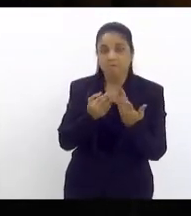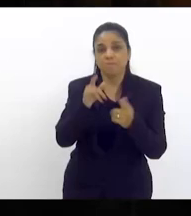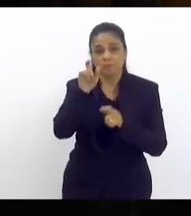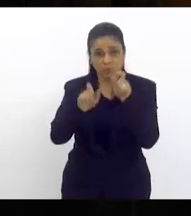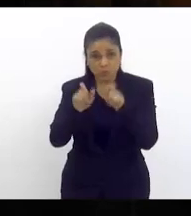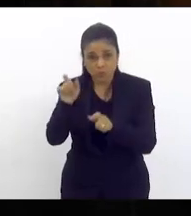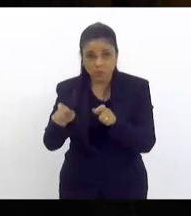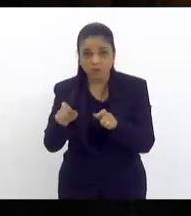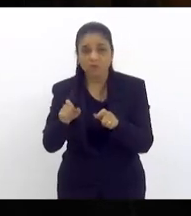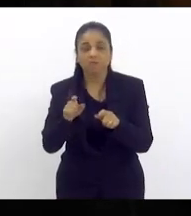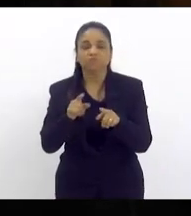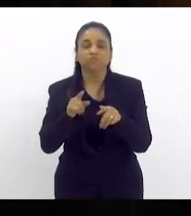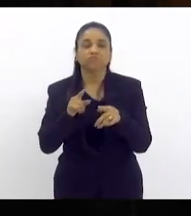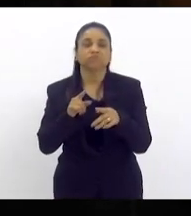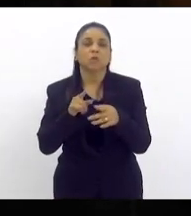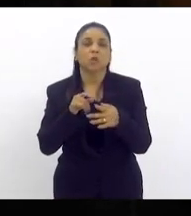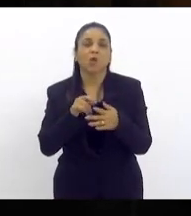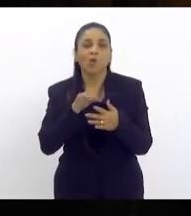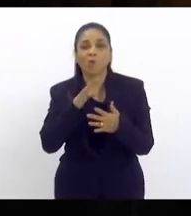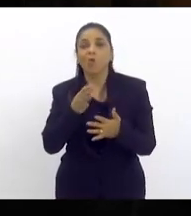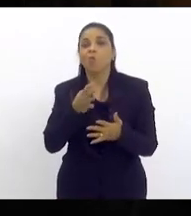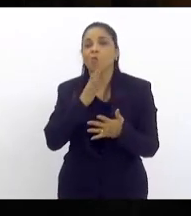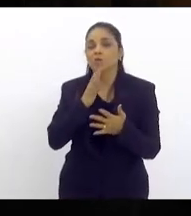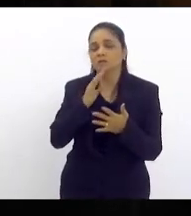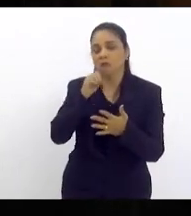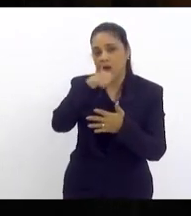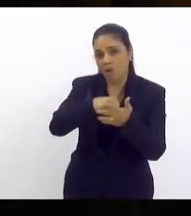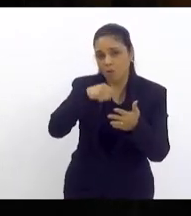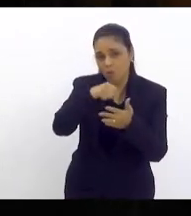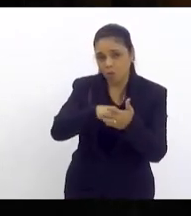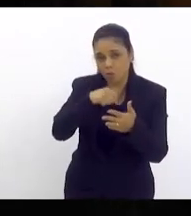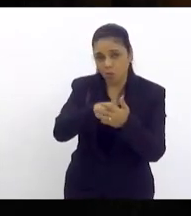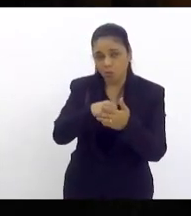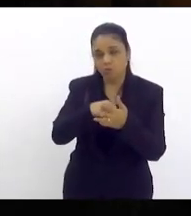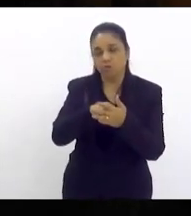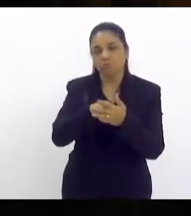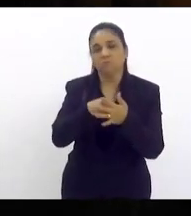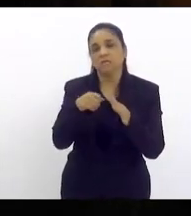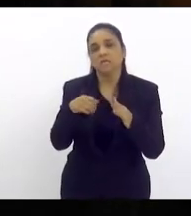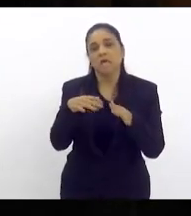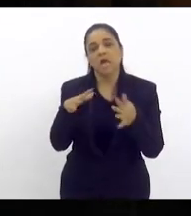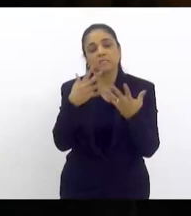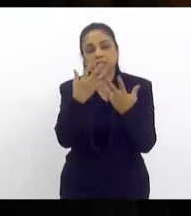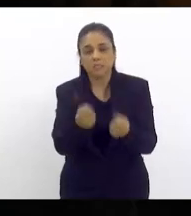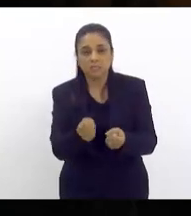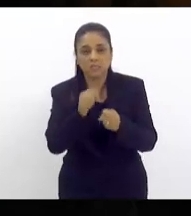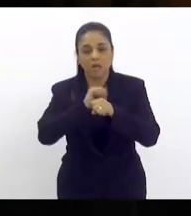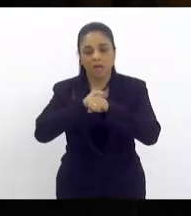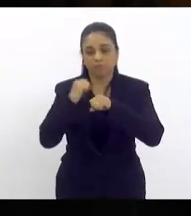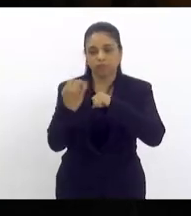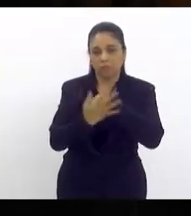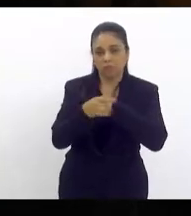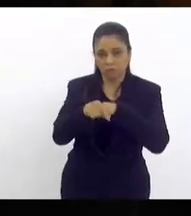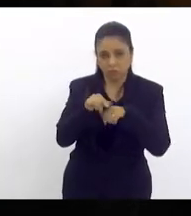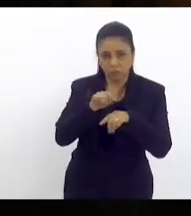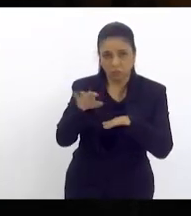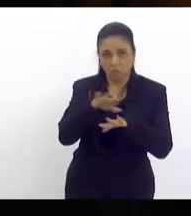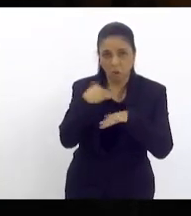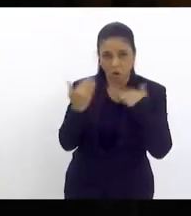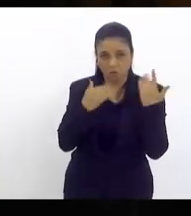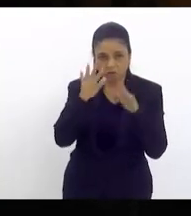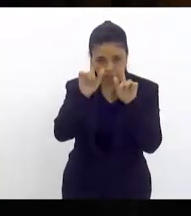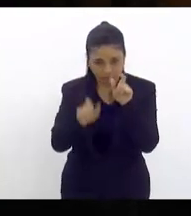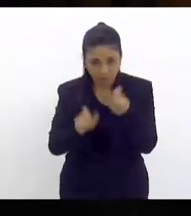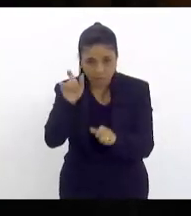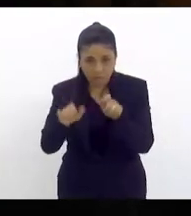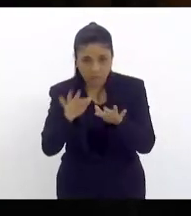para não sucumbir durante da covid-19 porque foi aqui Deputado Yuri que a gente teve